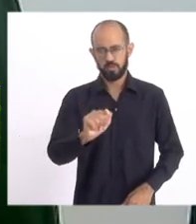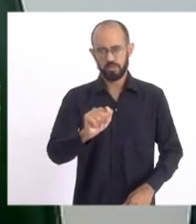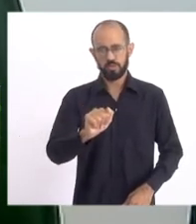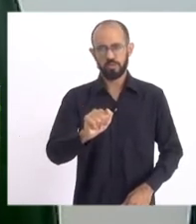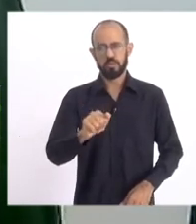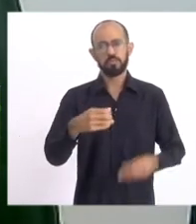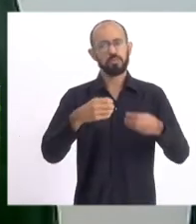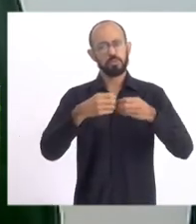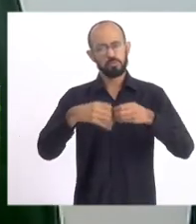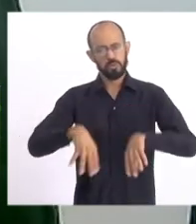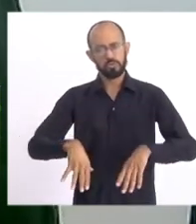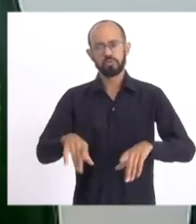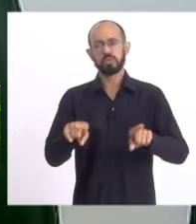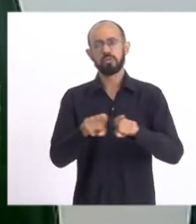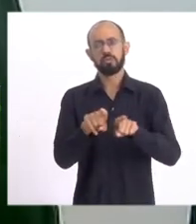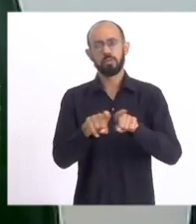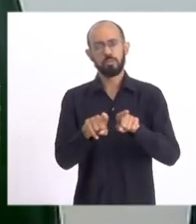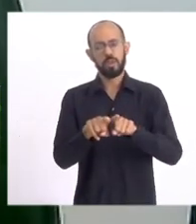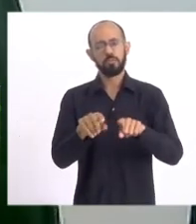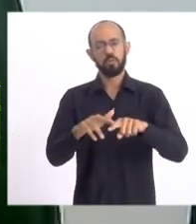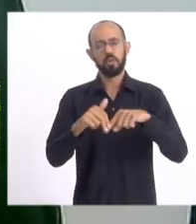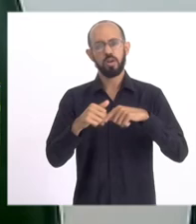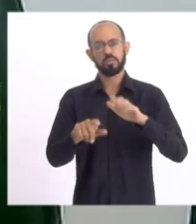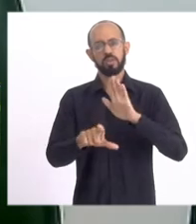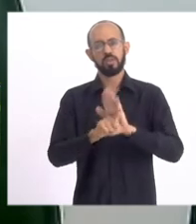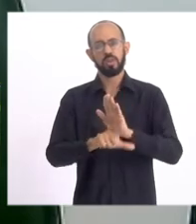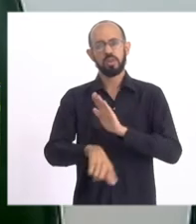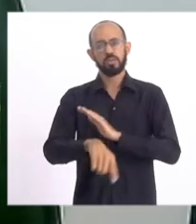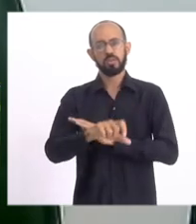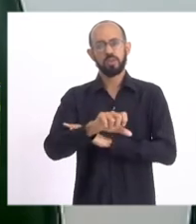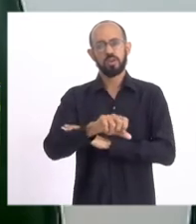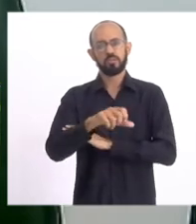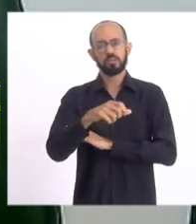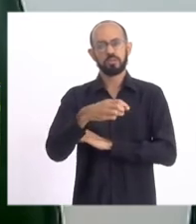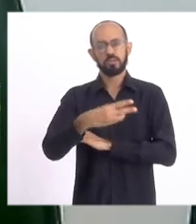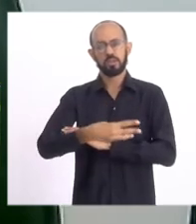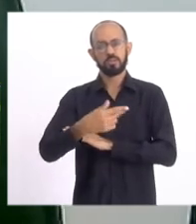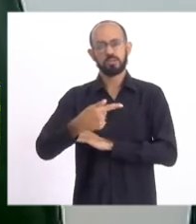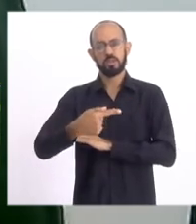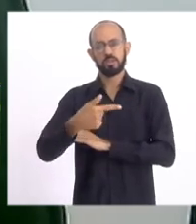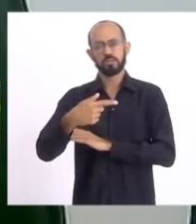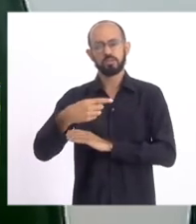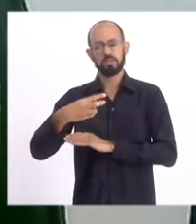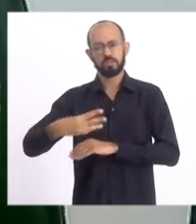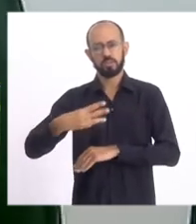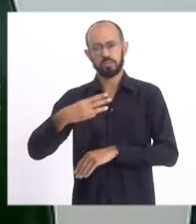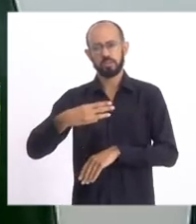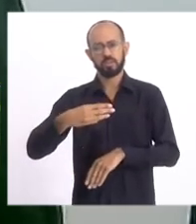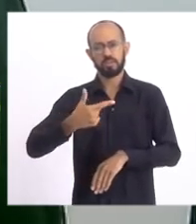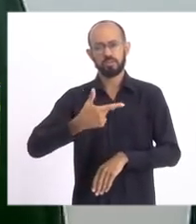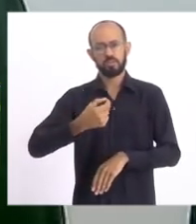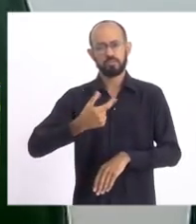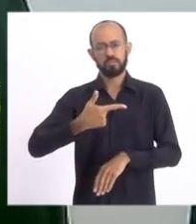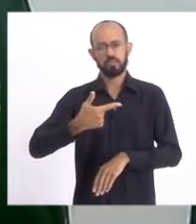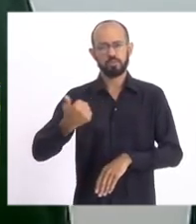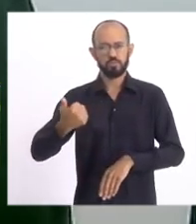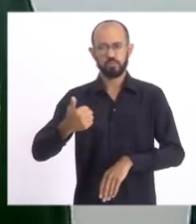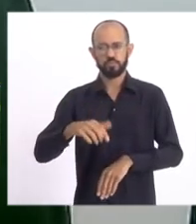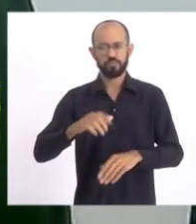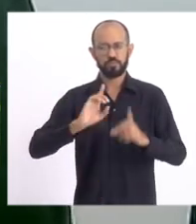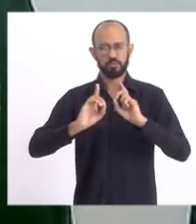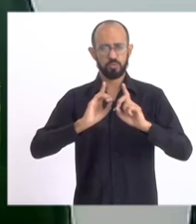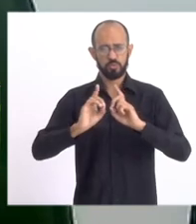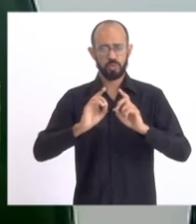Parecer pela prejudicabilidade também por conta da lei 9373 de 21 de julho de 21. Discussão em